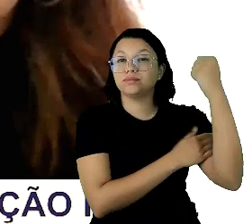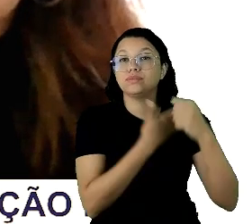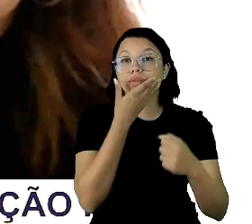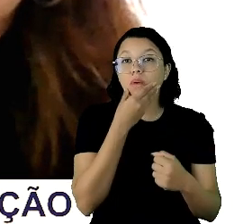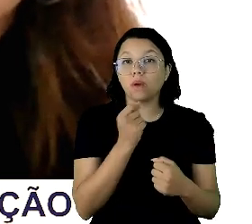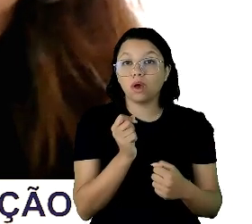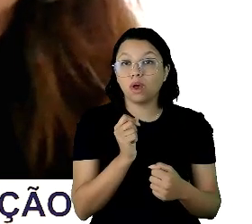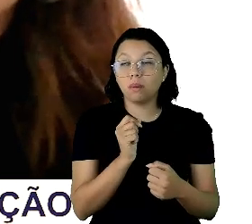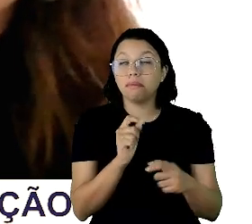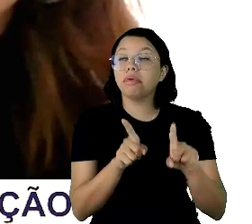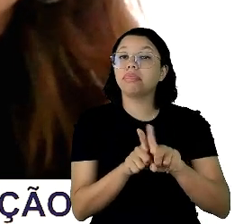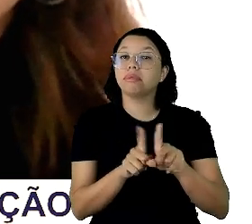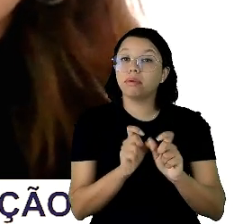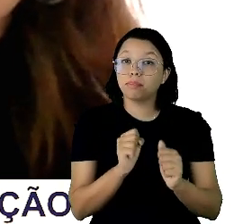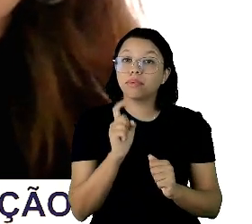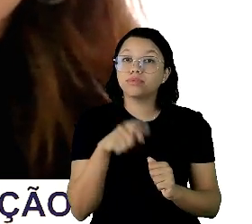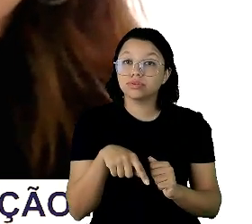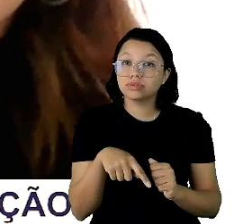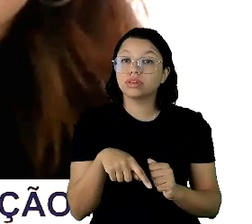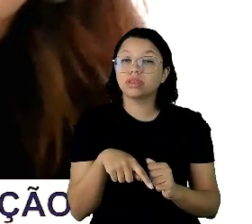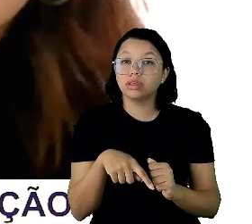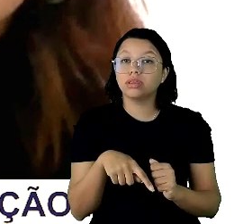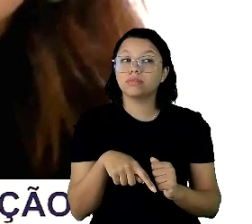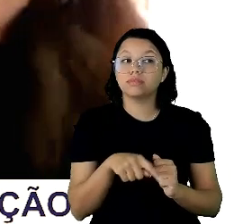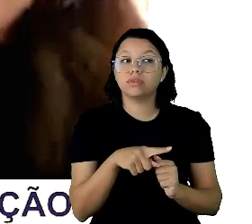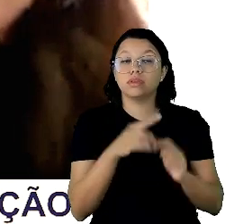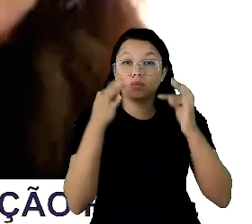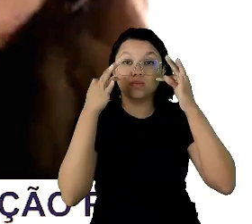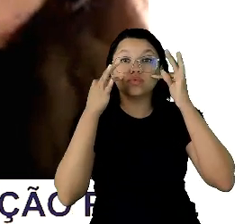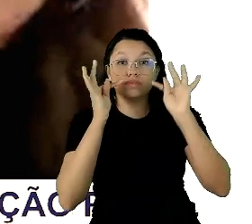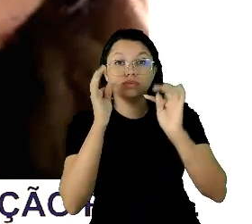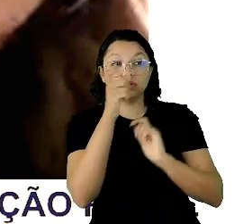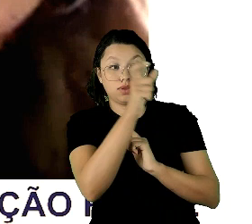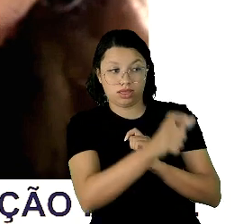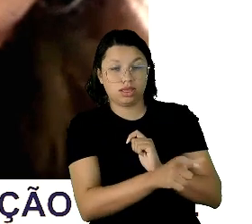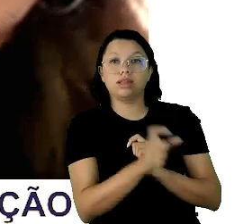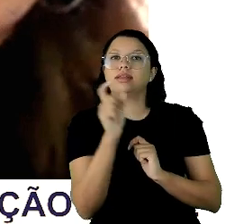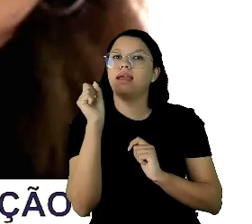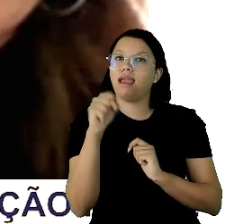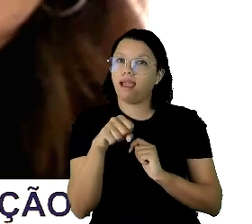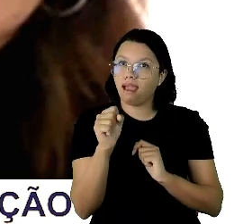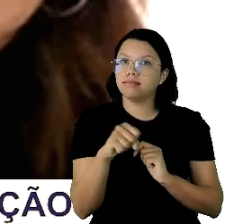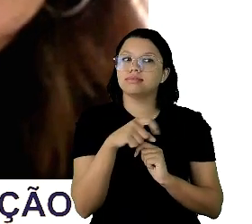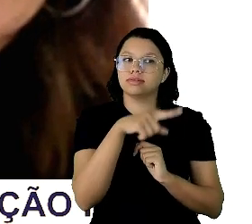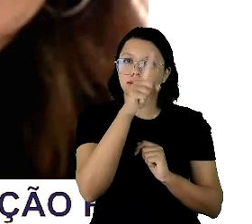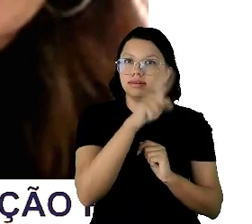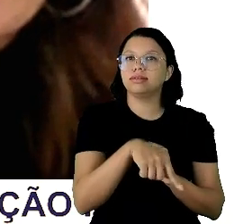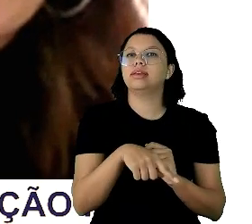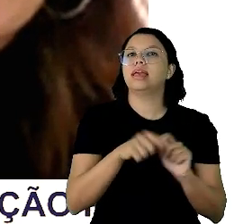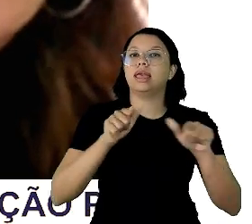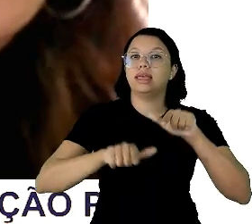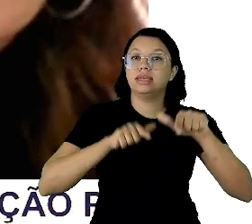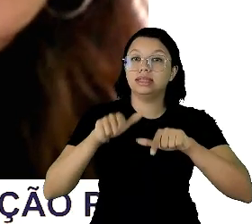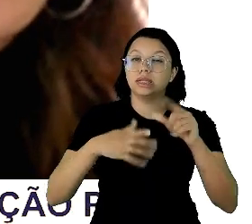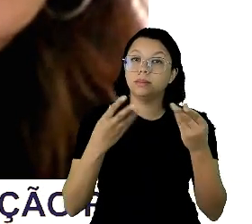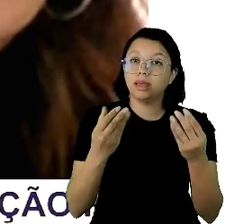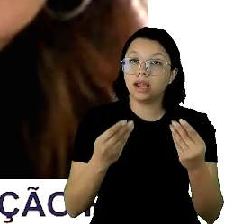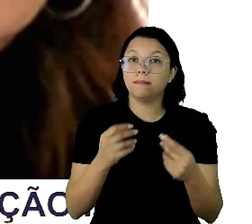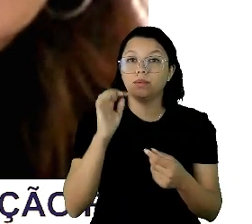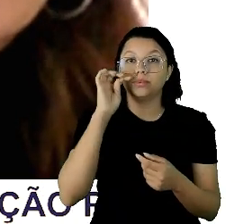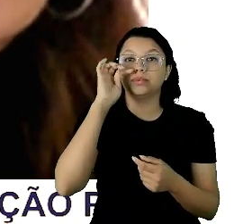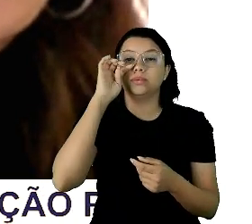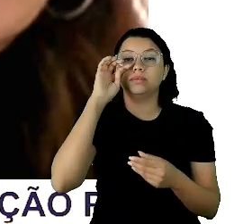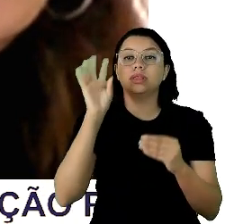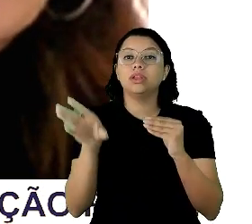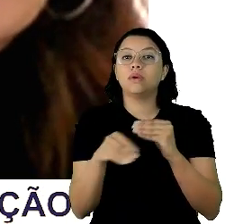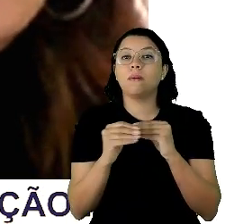sou testemunha que o Ricardo é. Com certeza, e muito atuante. E ele complementa: trata-se apenas de